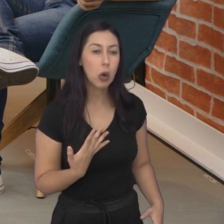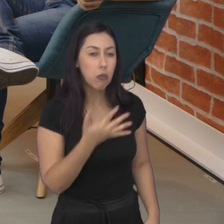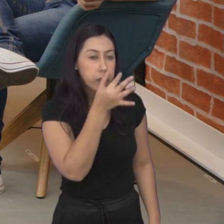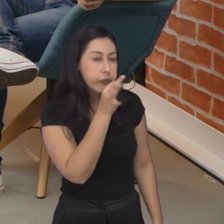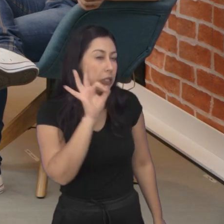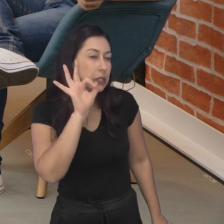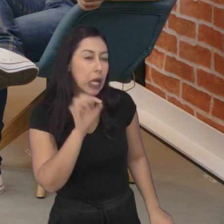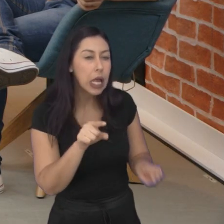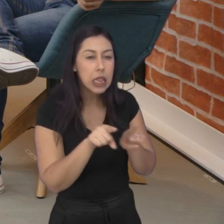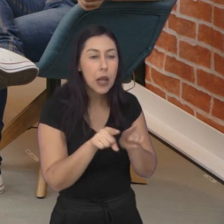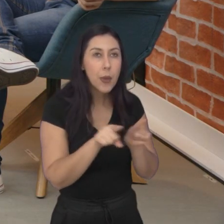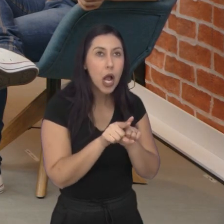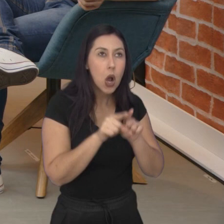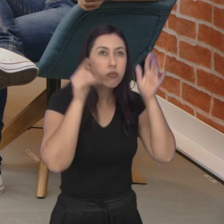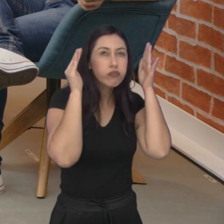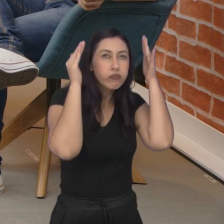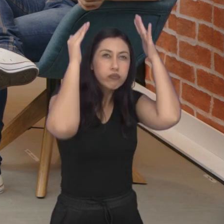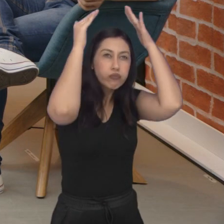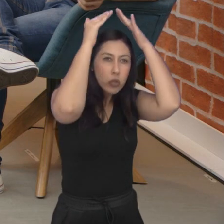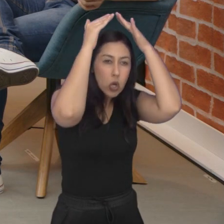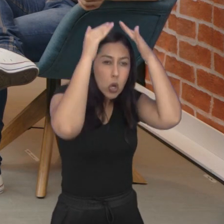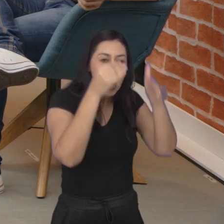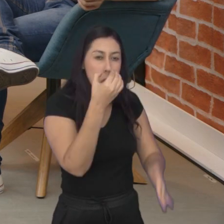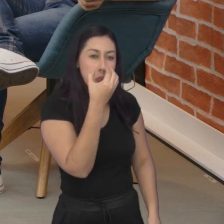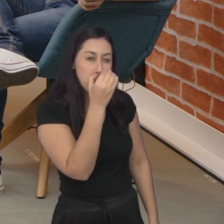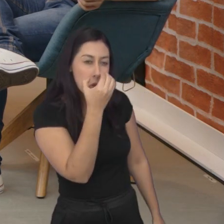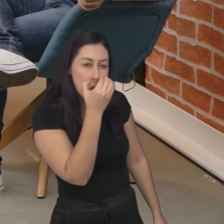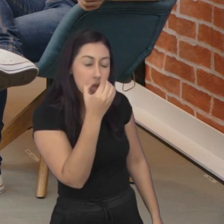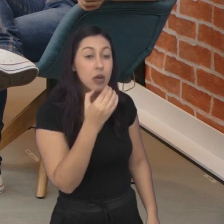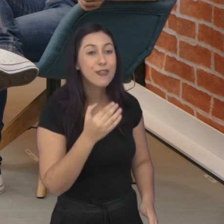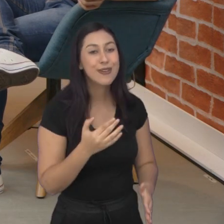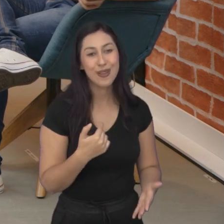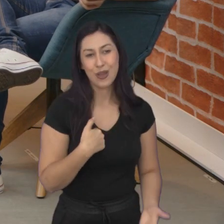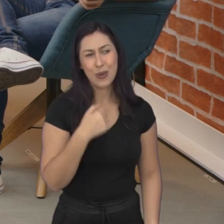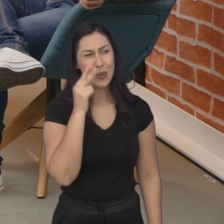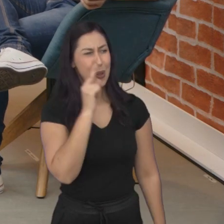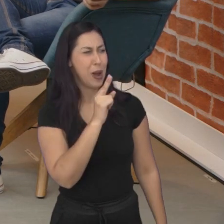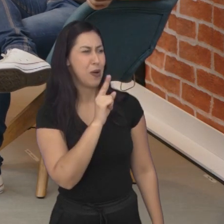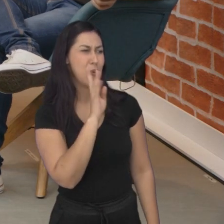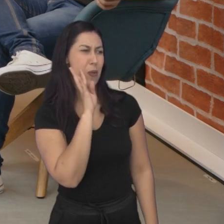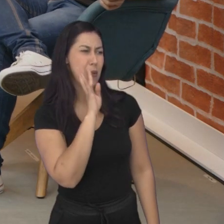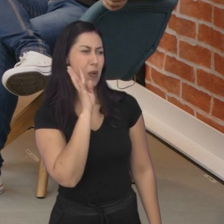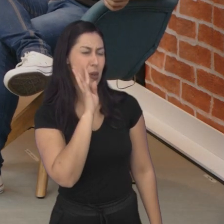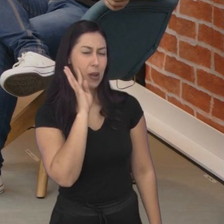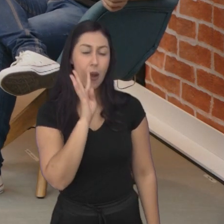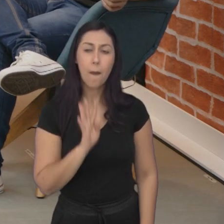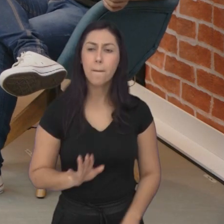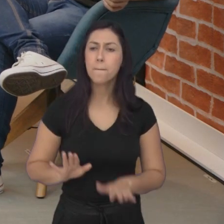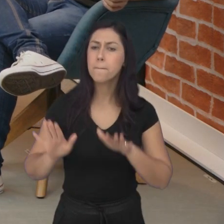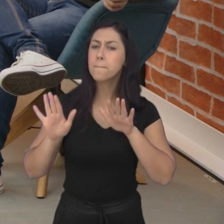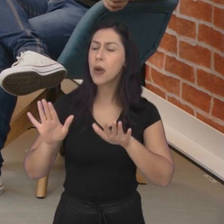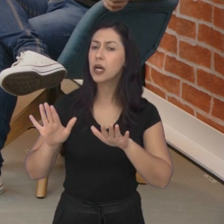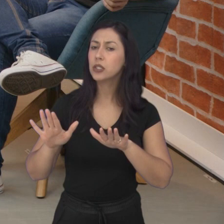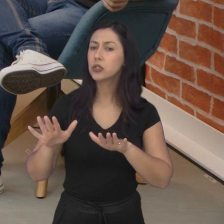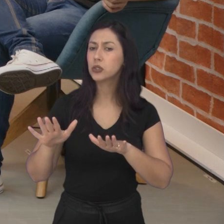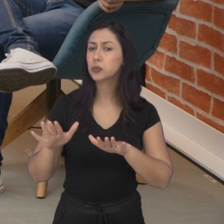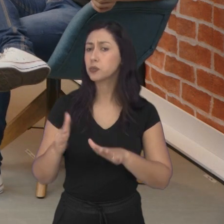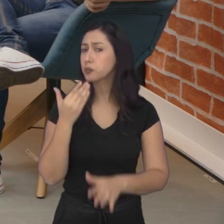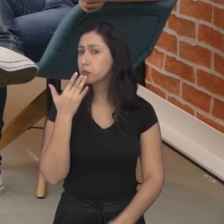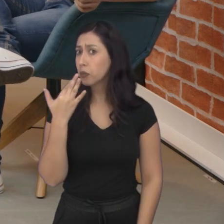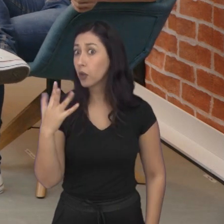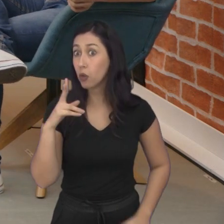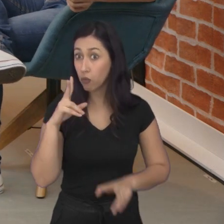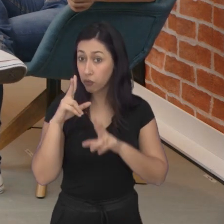Columbina, depois o Los Hermanos buscou isso muito também, e eu achava muito legal, assim. Mas isso das cores fortes e até